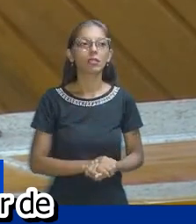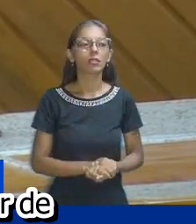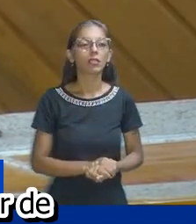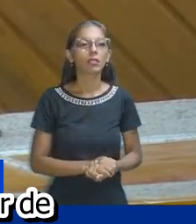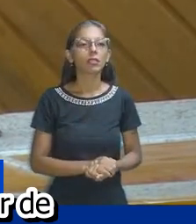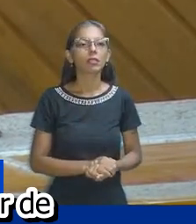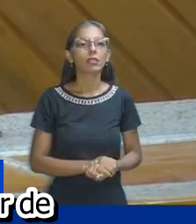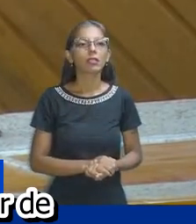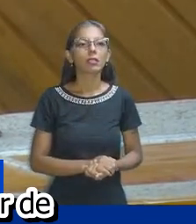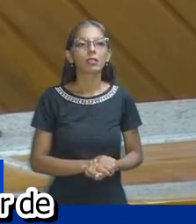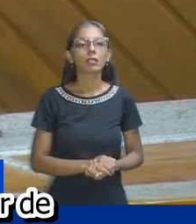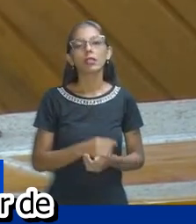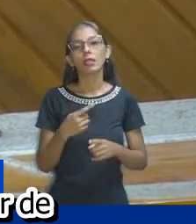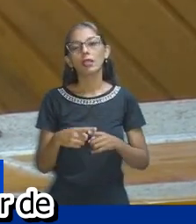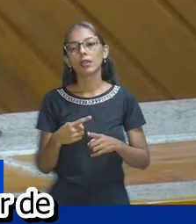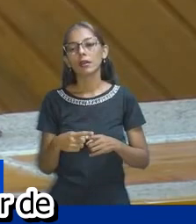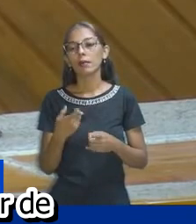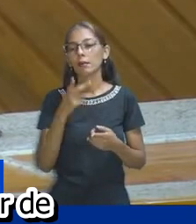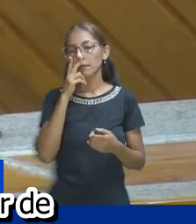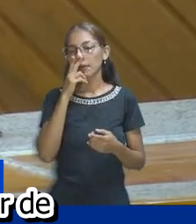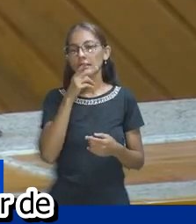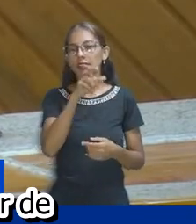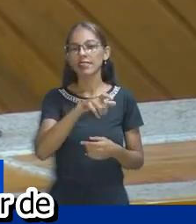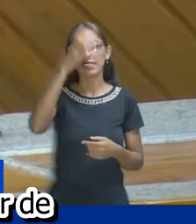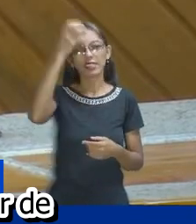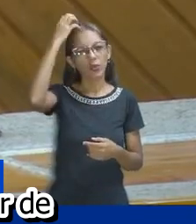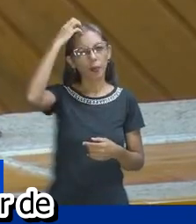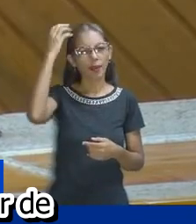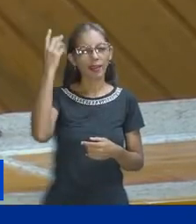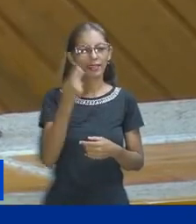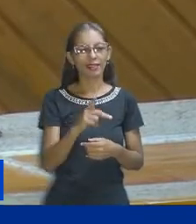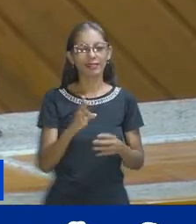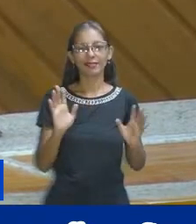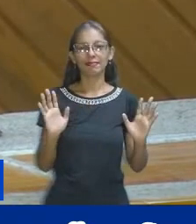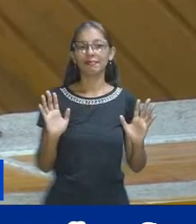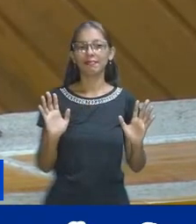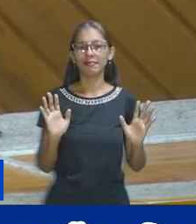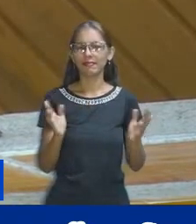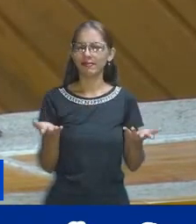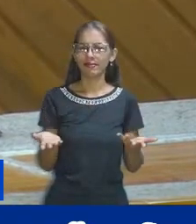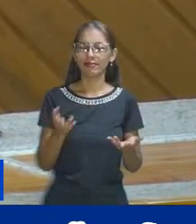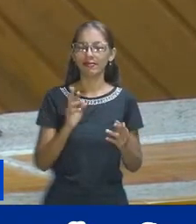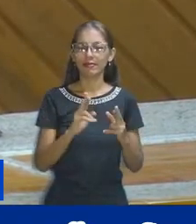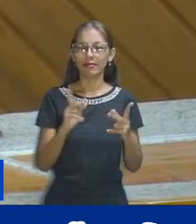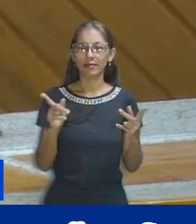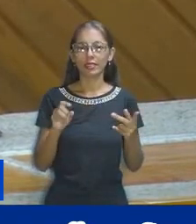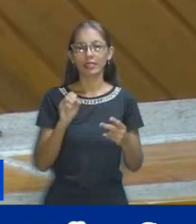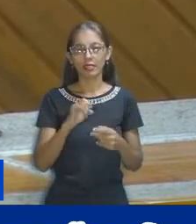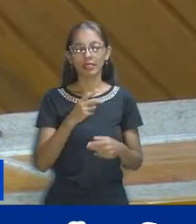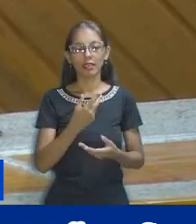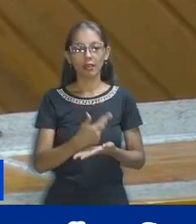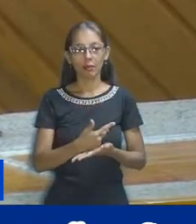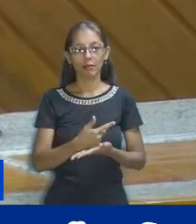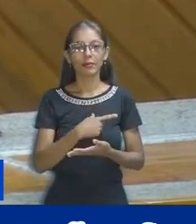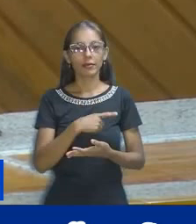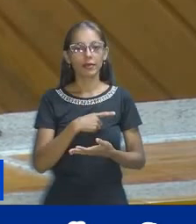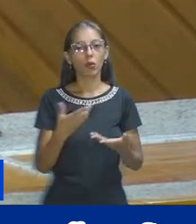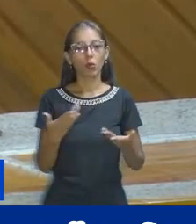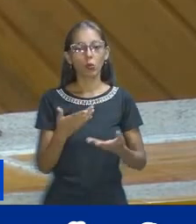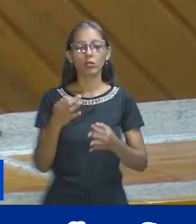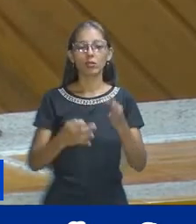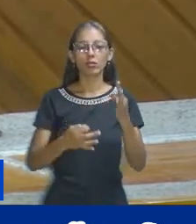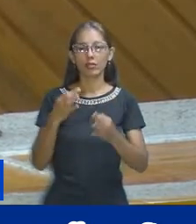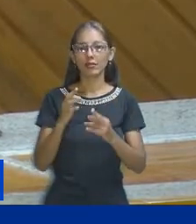ter de ele não estar com a câmera, não é, na época, mas poderia ter feito perfeitamente uma abordagem